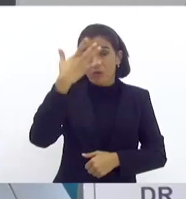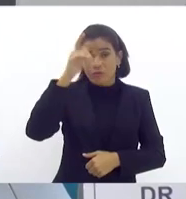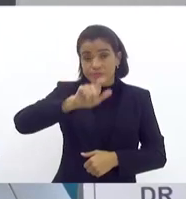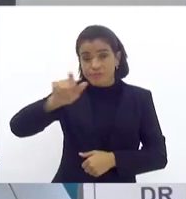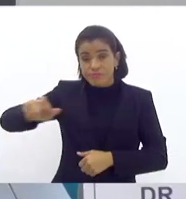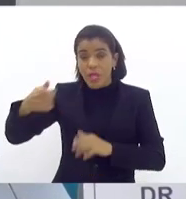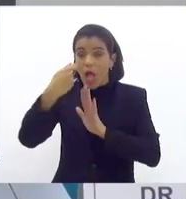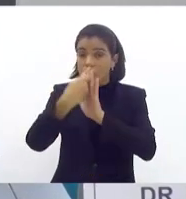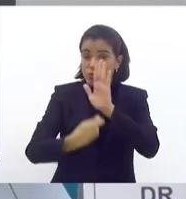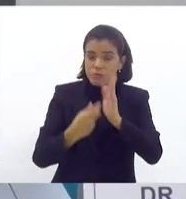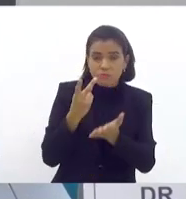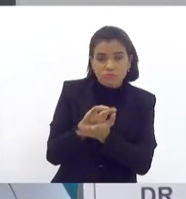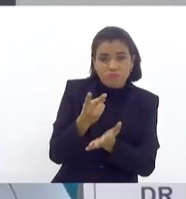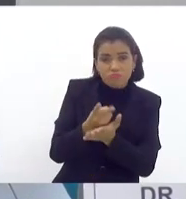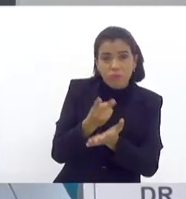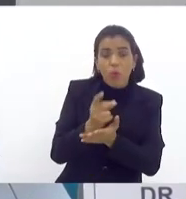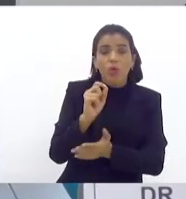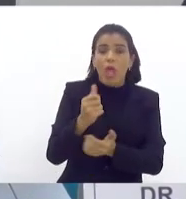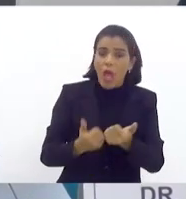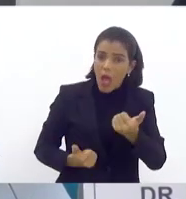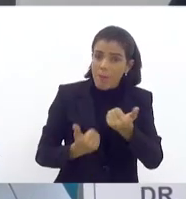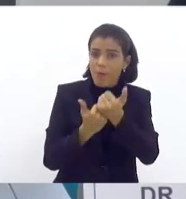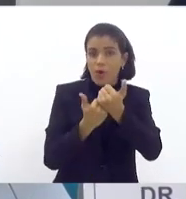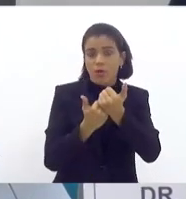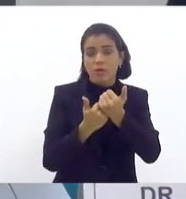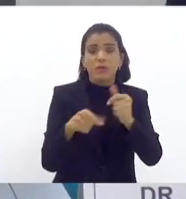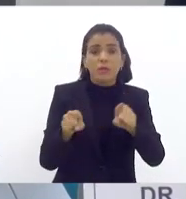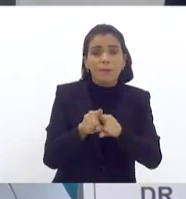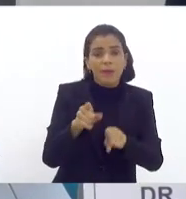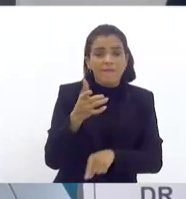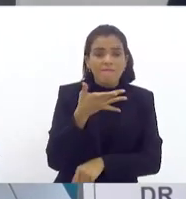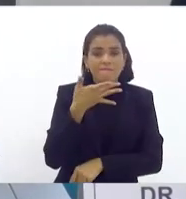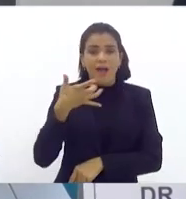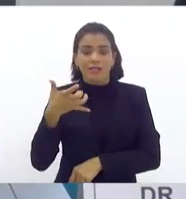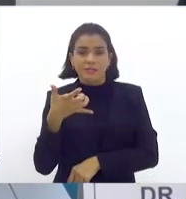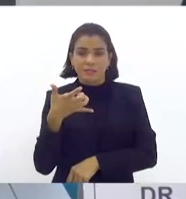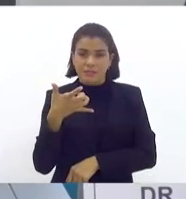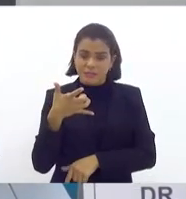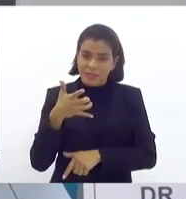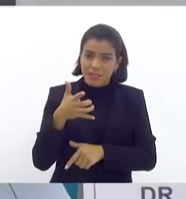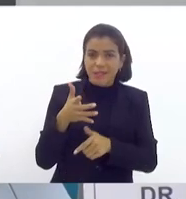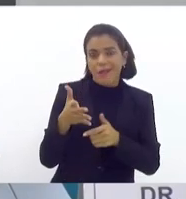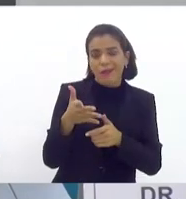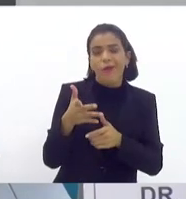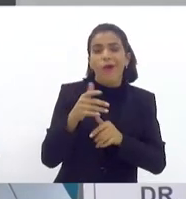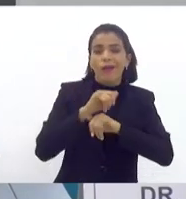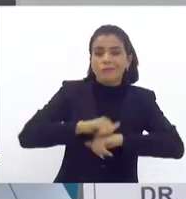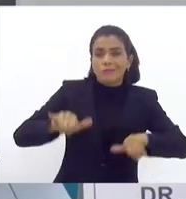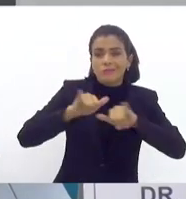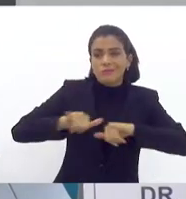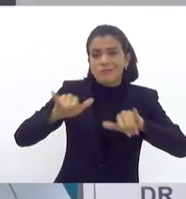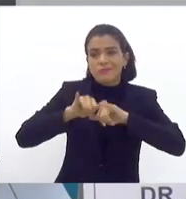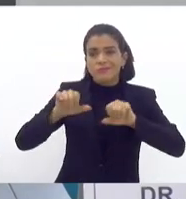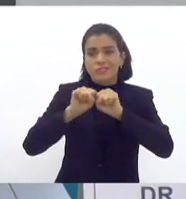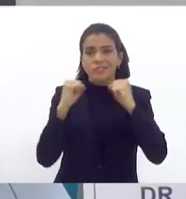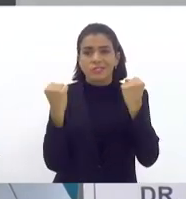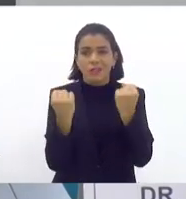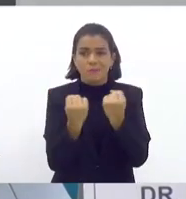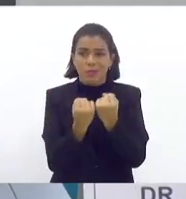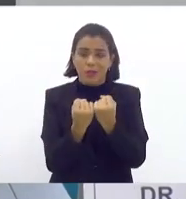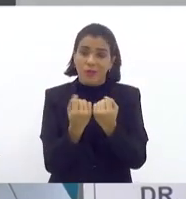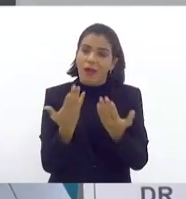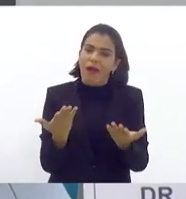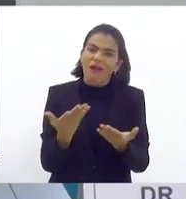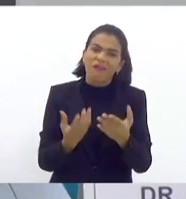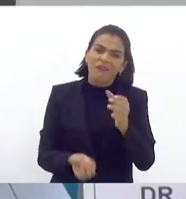que as autoridades estaduais apoiarão e facilitarão a realização de divulgações, seminários. E aí